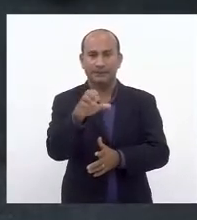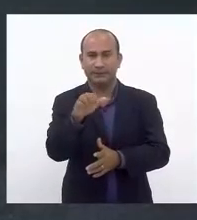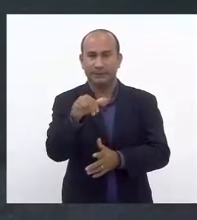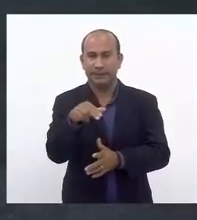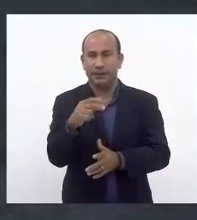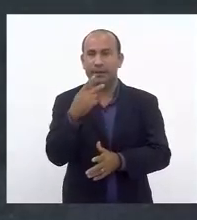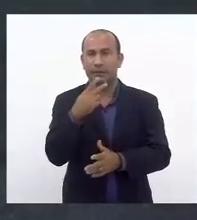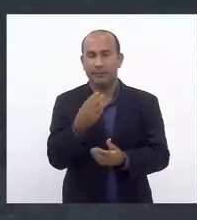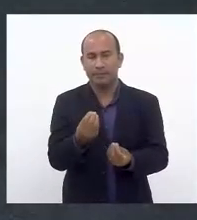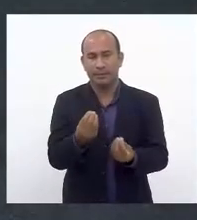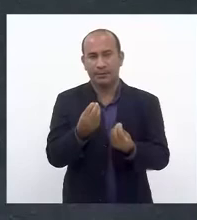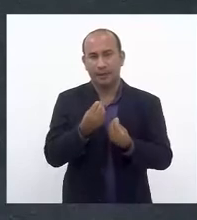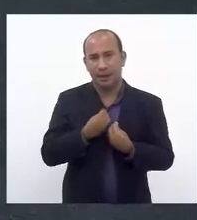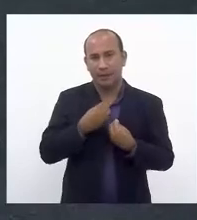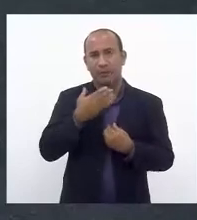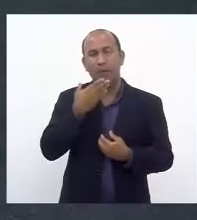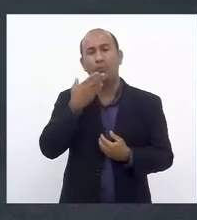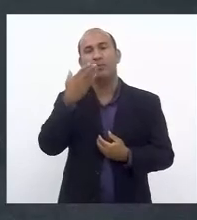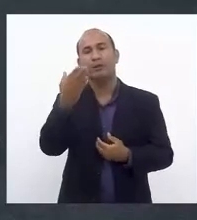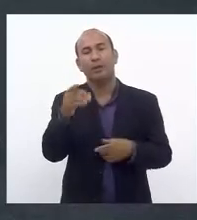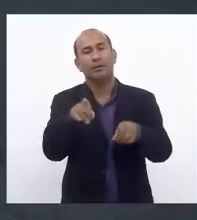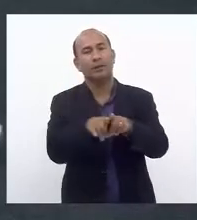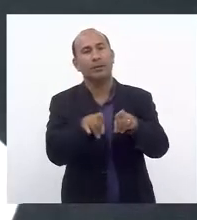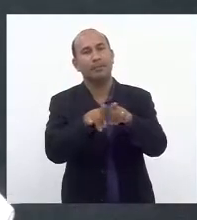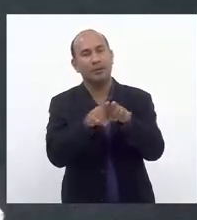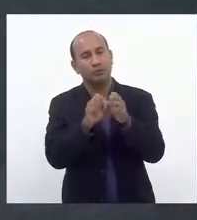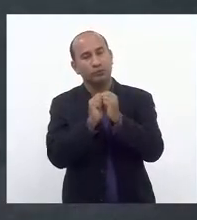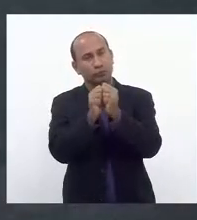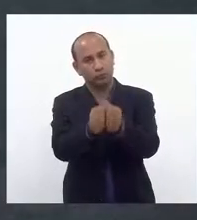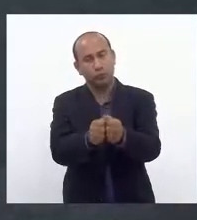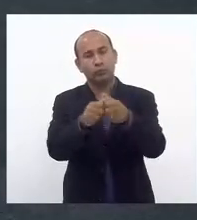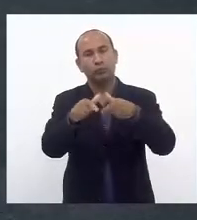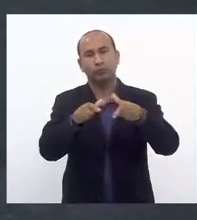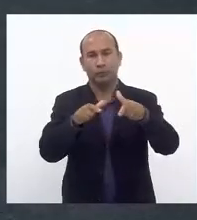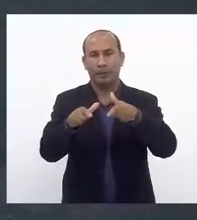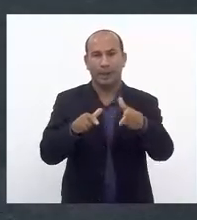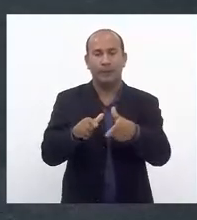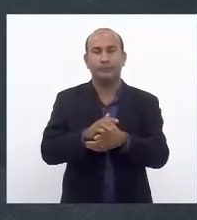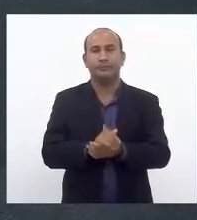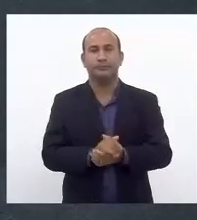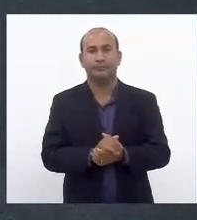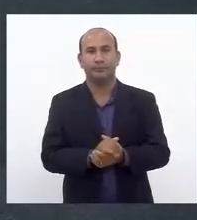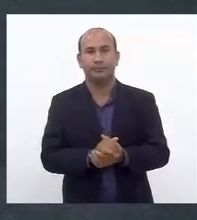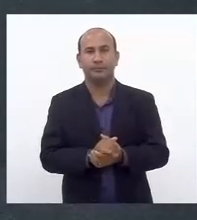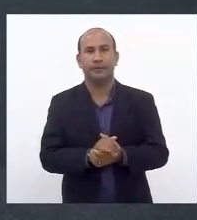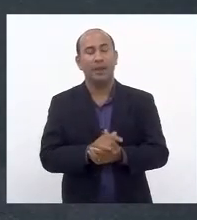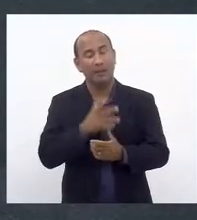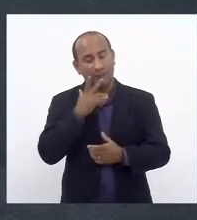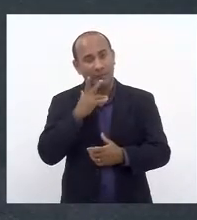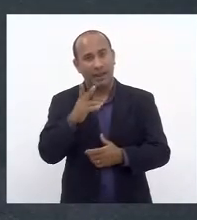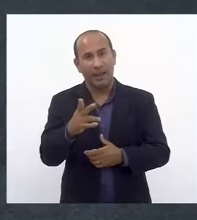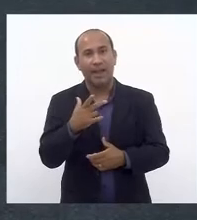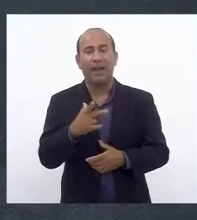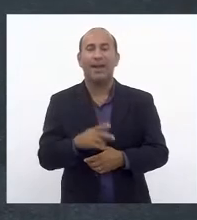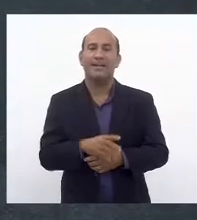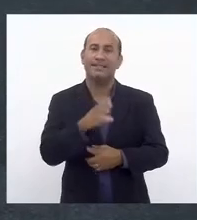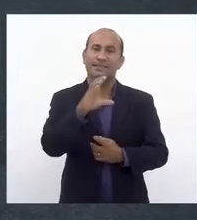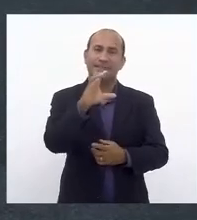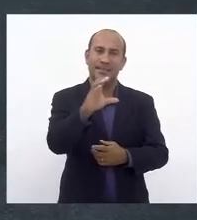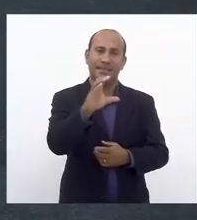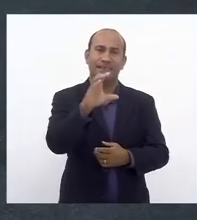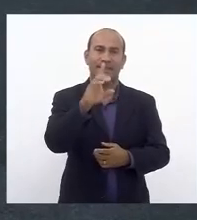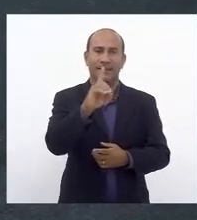cedido a oportunidade também de ser coautora desse projeto. e dizer que a CDDM